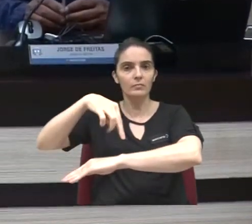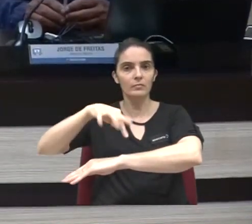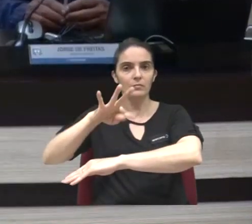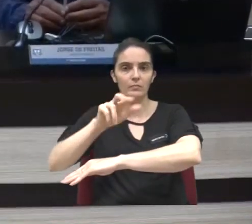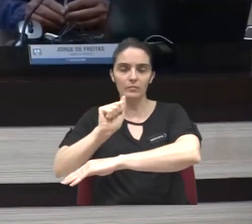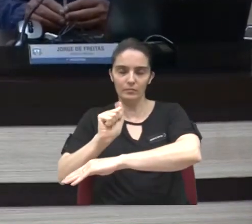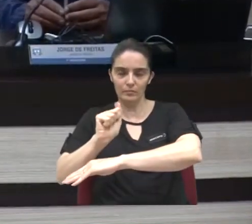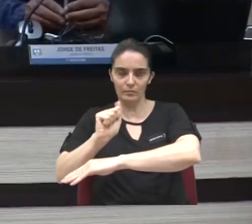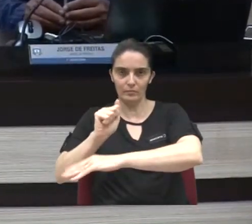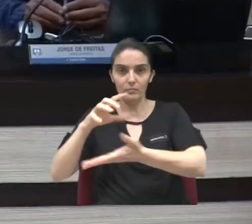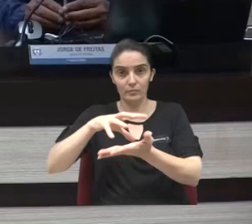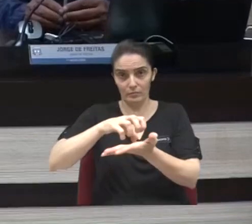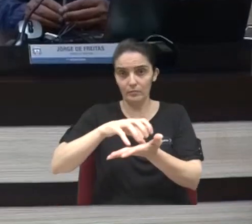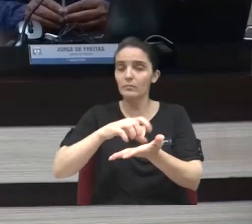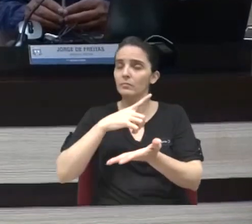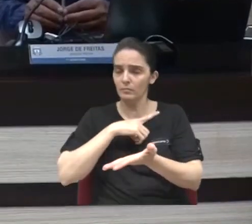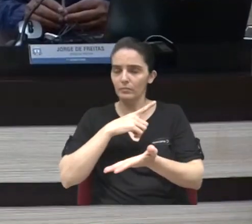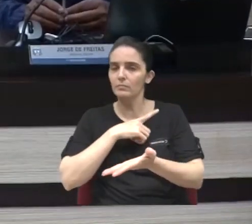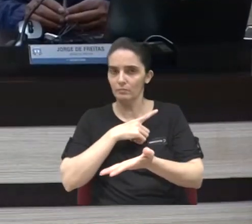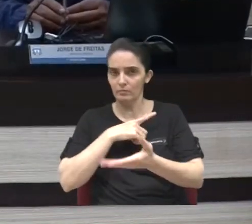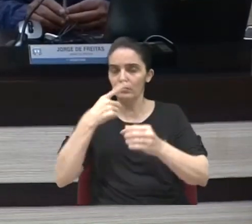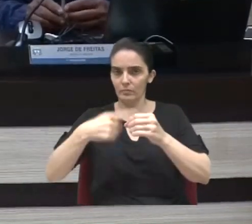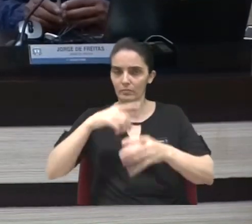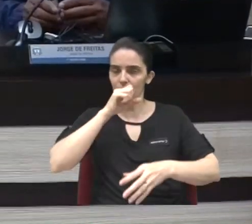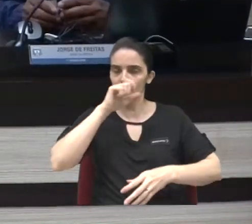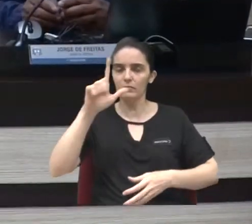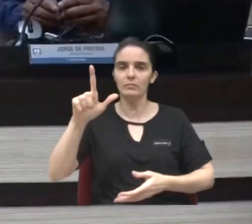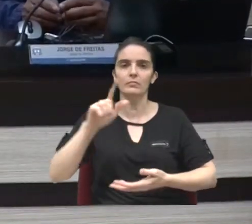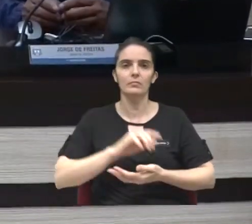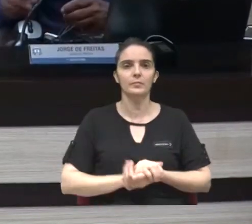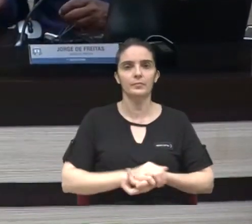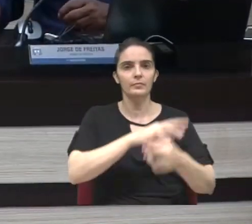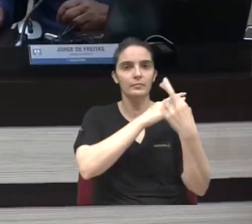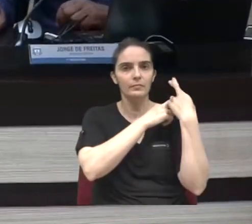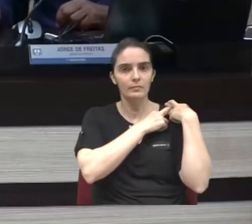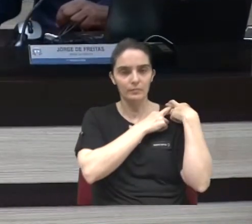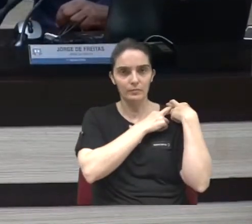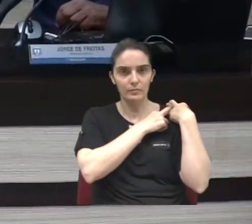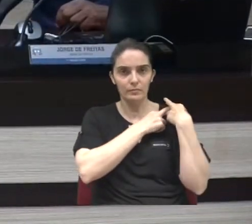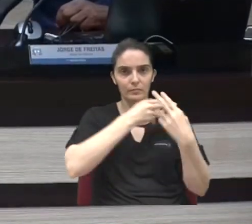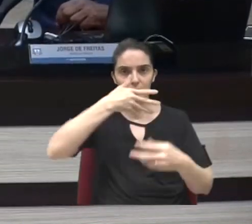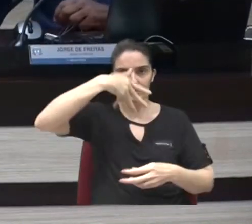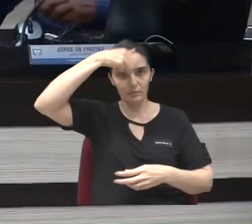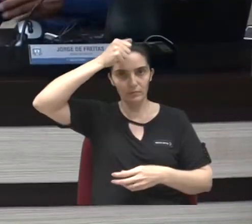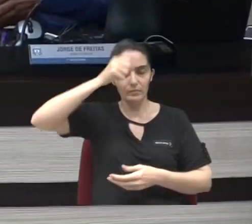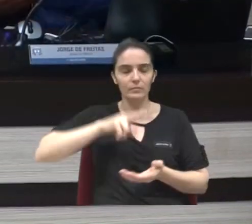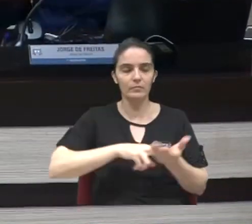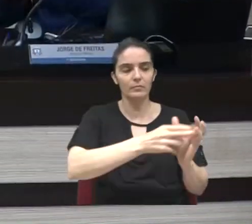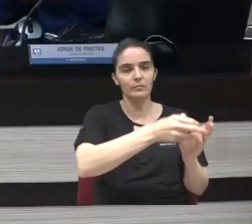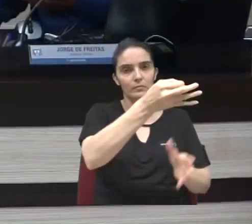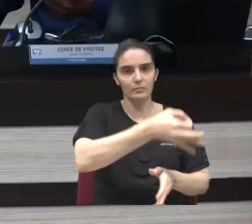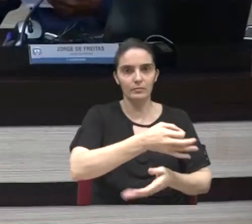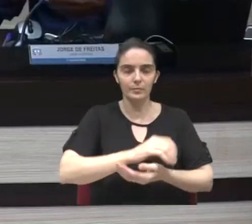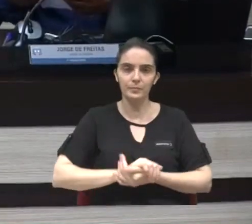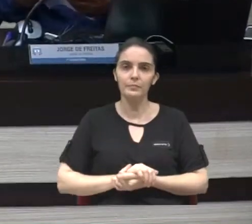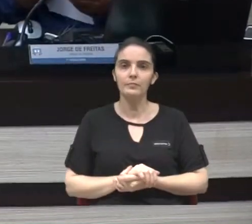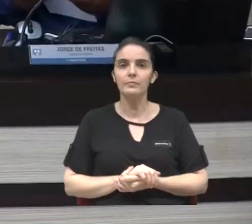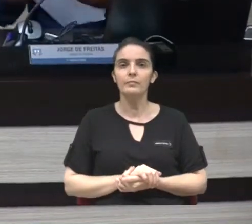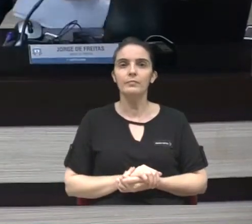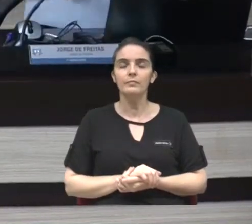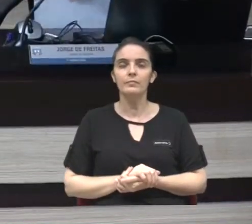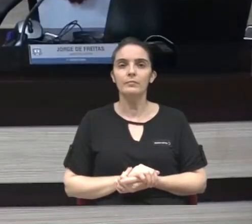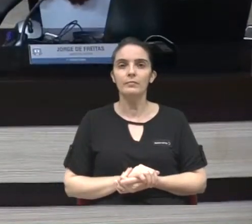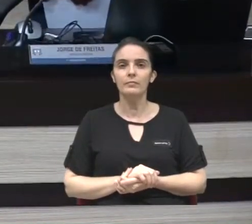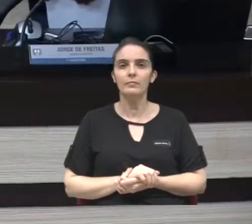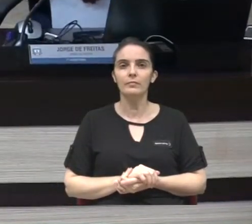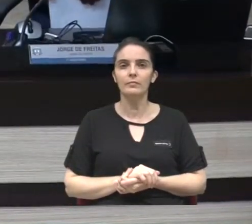4812-001-000, neste município de Limeira. Autoria, vereador Toninho Franco. As comissões.